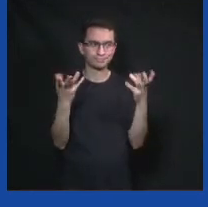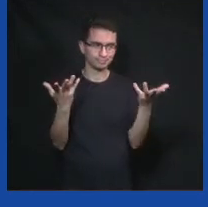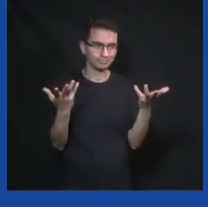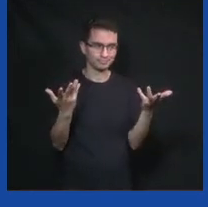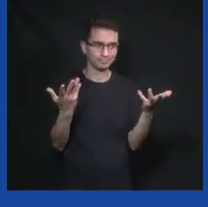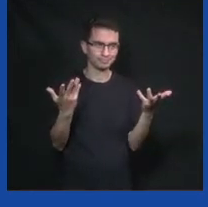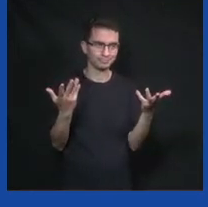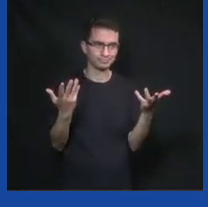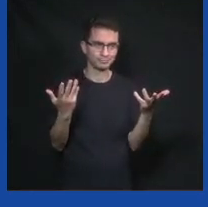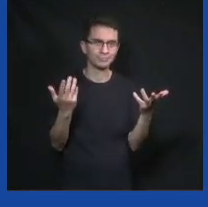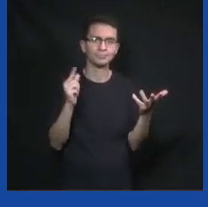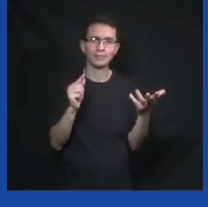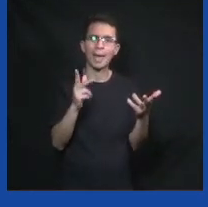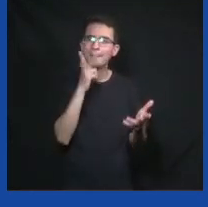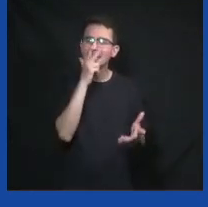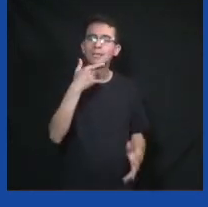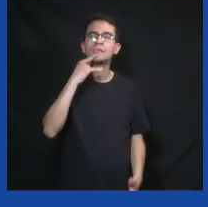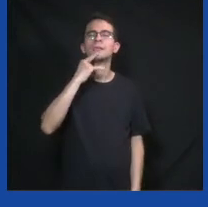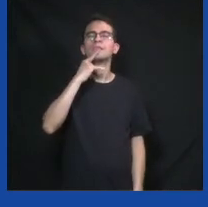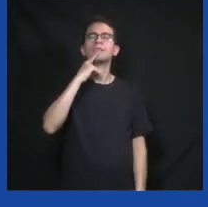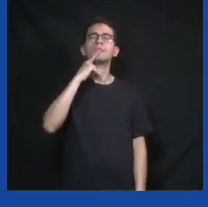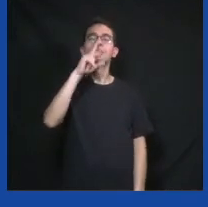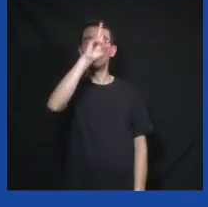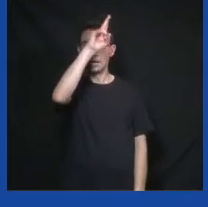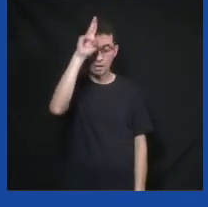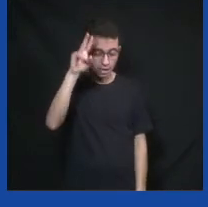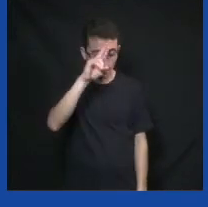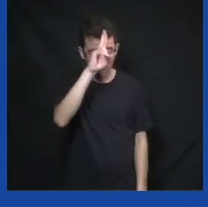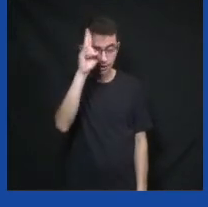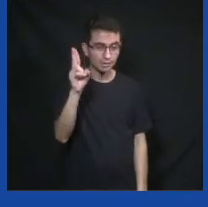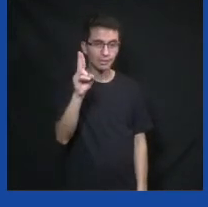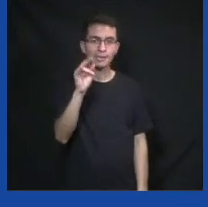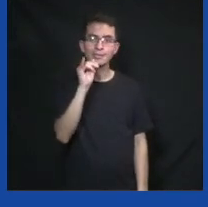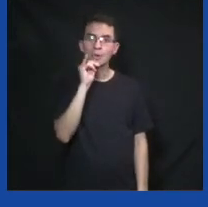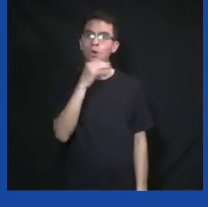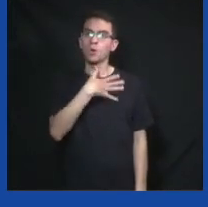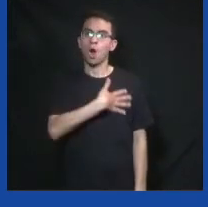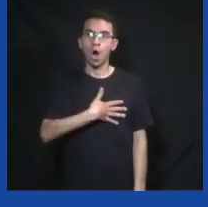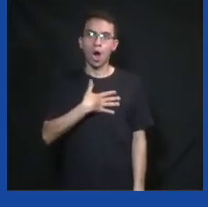mas é uma cachaça, né? É uma coisa que depois, assim, a gente gosta, a